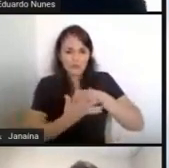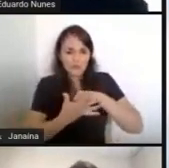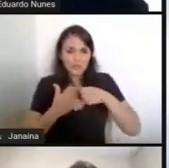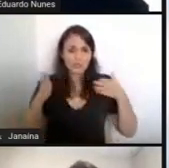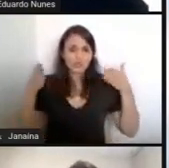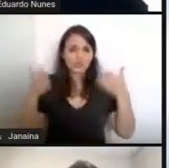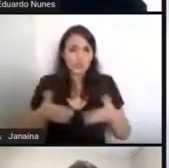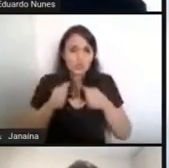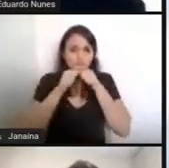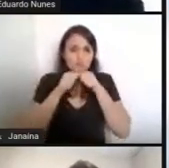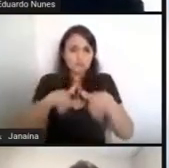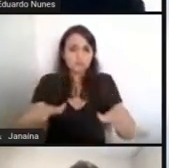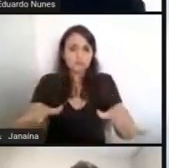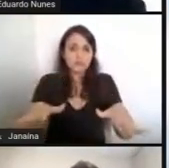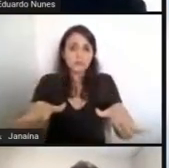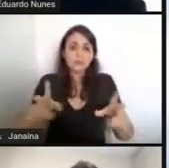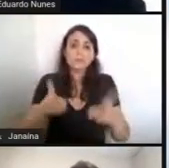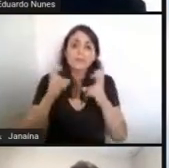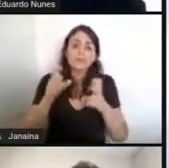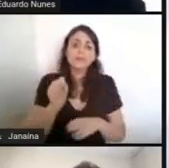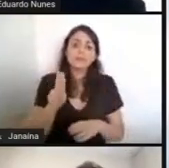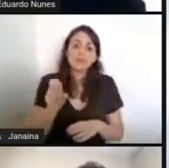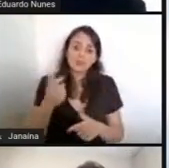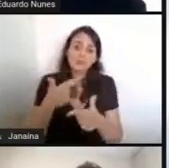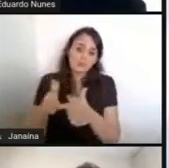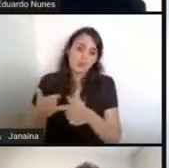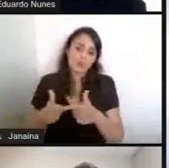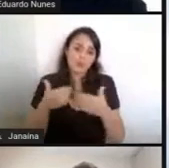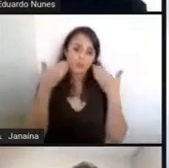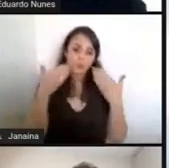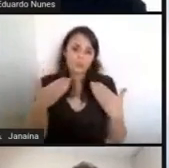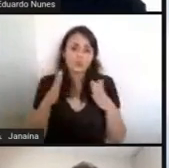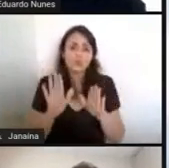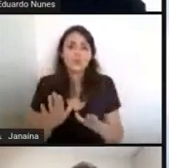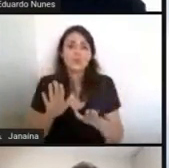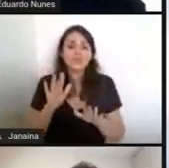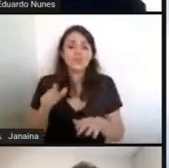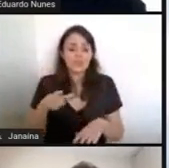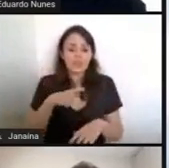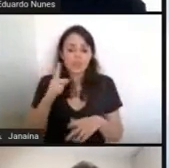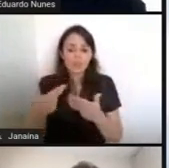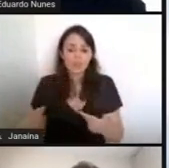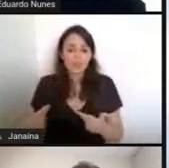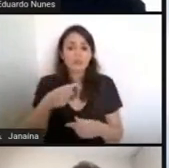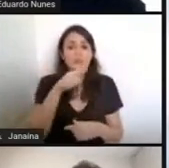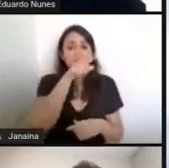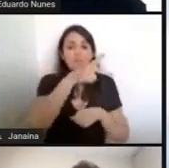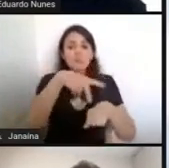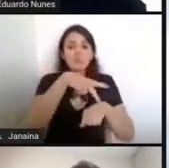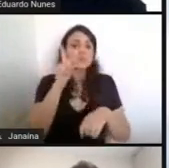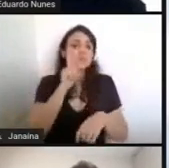aqui, mas um SUS que tem uma capilaridade que, por exemplo, não existe nos Estados Unidos, né, e aí a gente tem uma capacidade